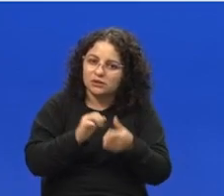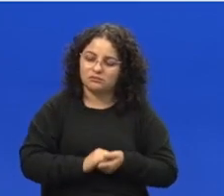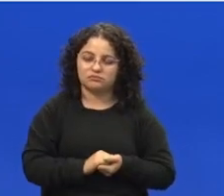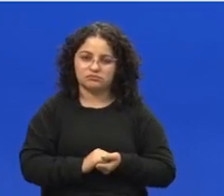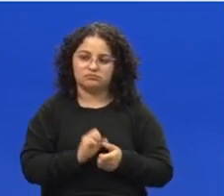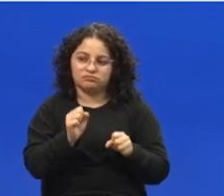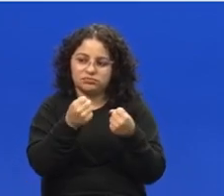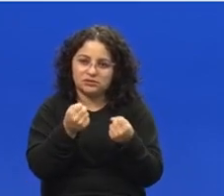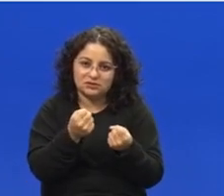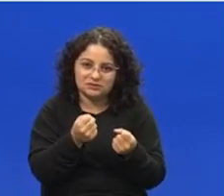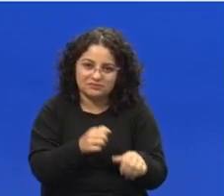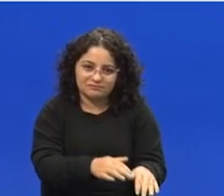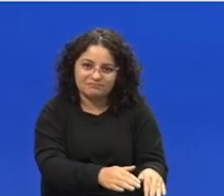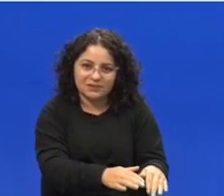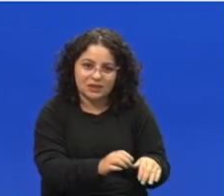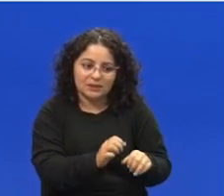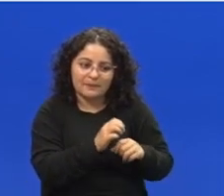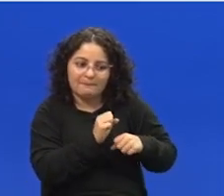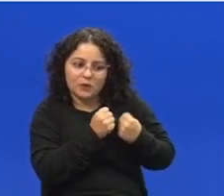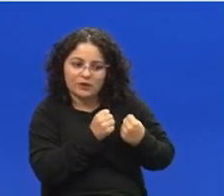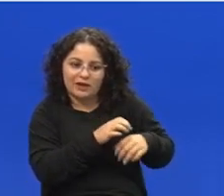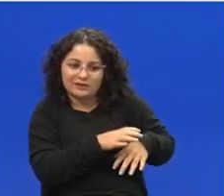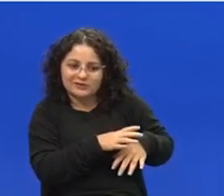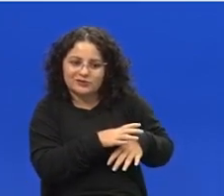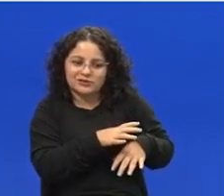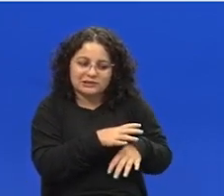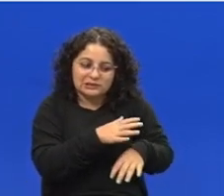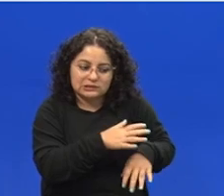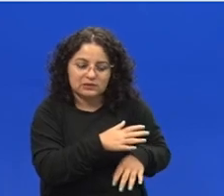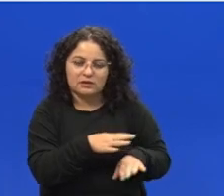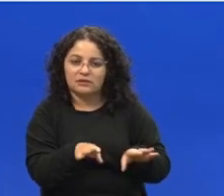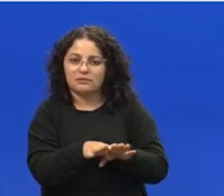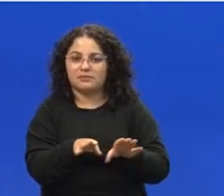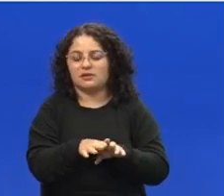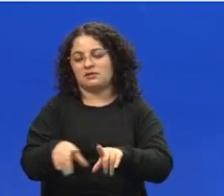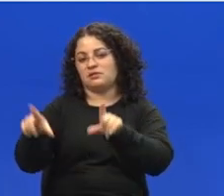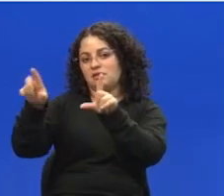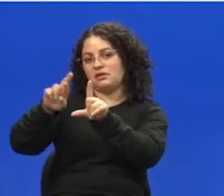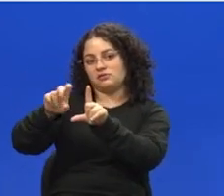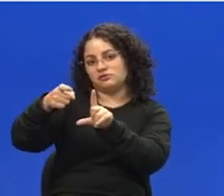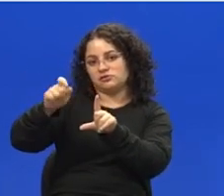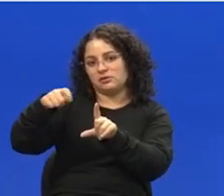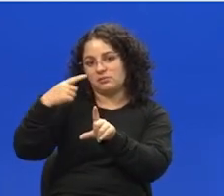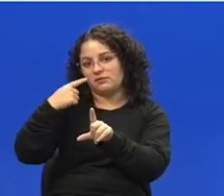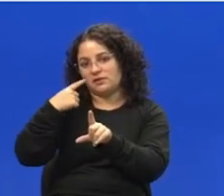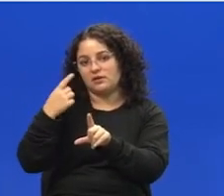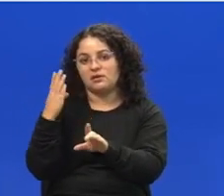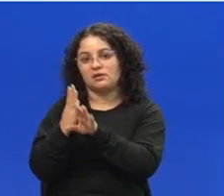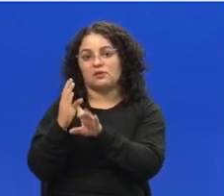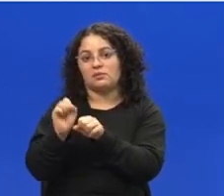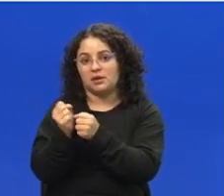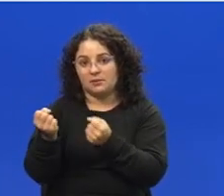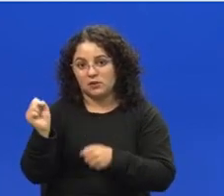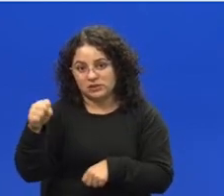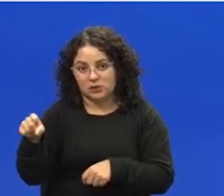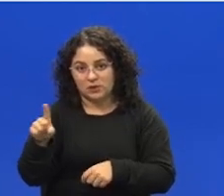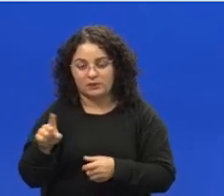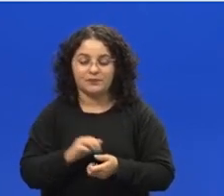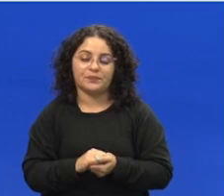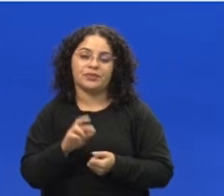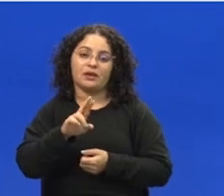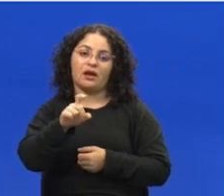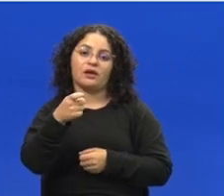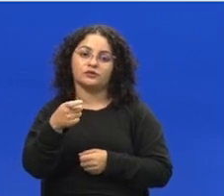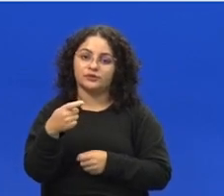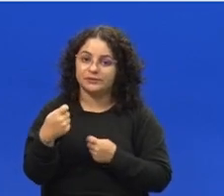de proteção daquele membro, e a imagem radiográfica é o que vai nos trazer o diagnóstico. Então, as radiografias devem